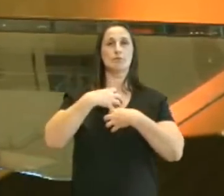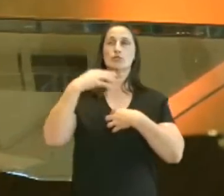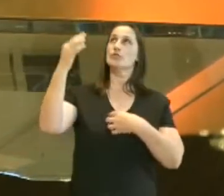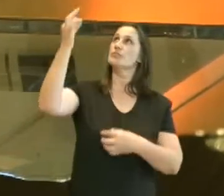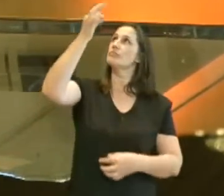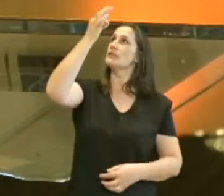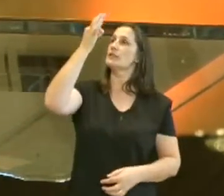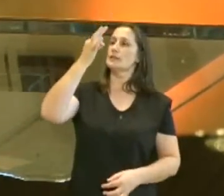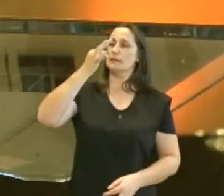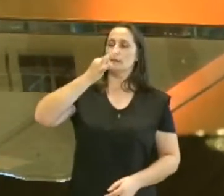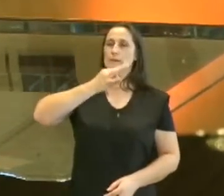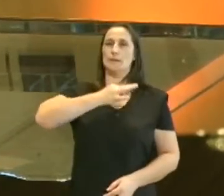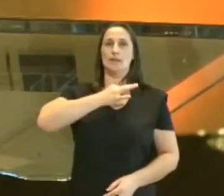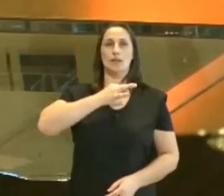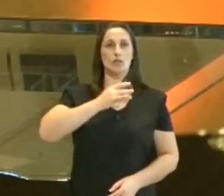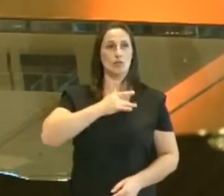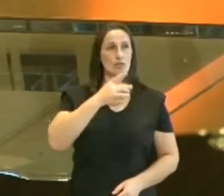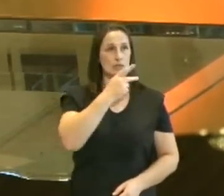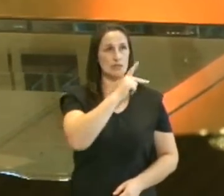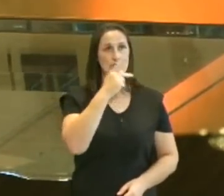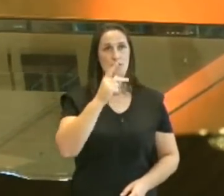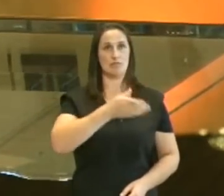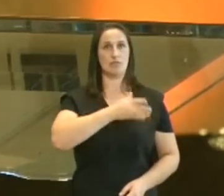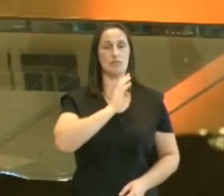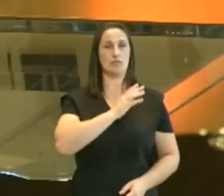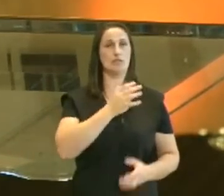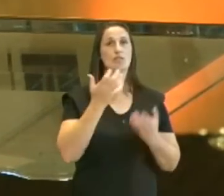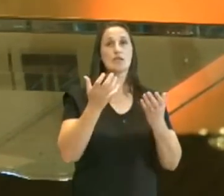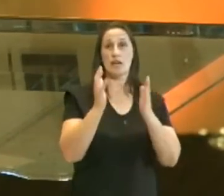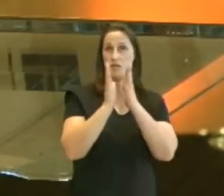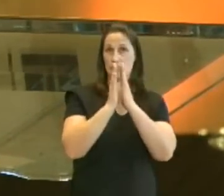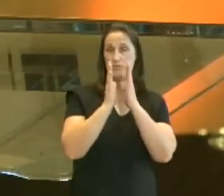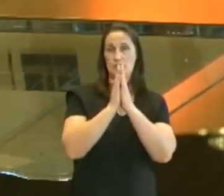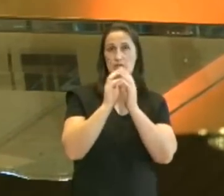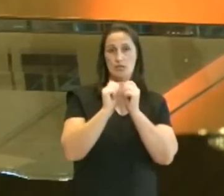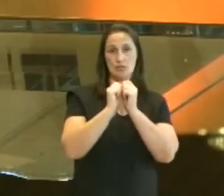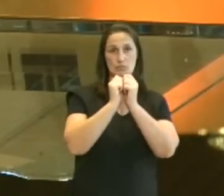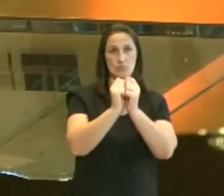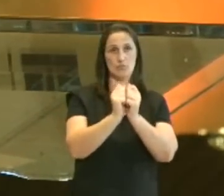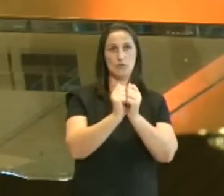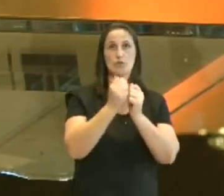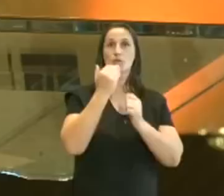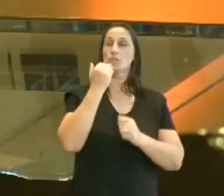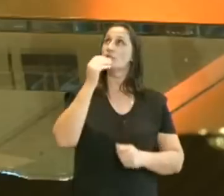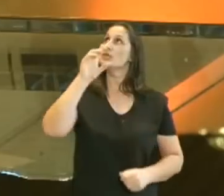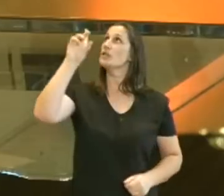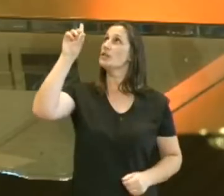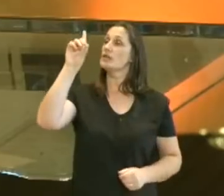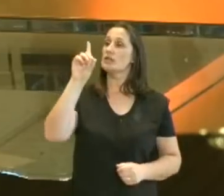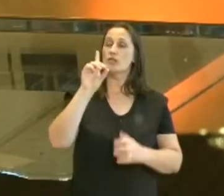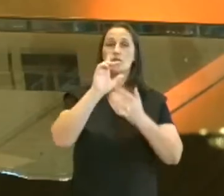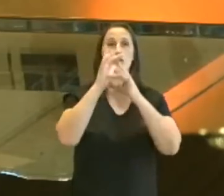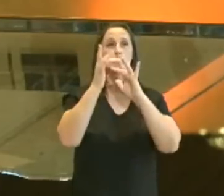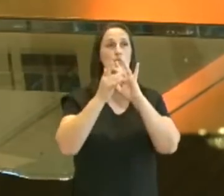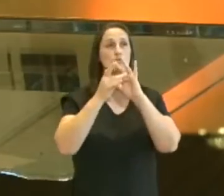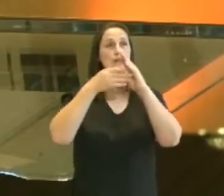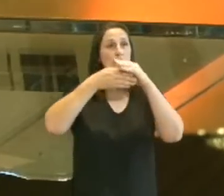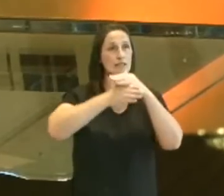e você quer que a gente esteja orando junto com você, eu vou pedir para Jesus entrar na tua casa.